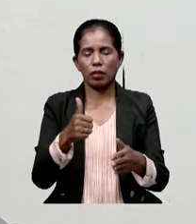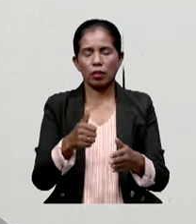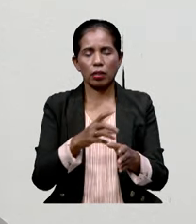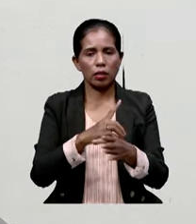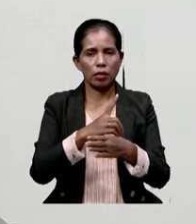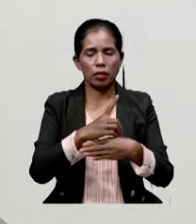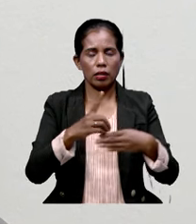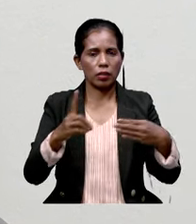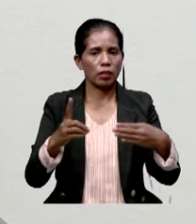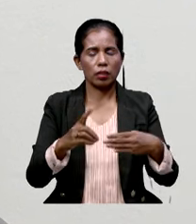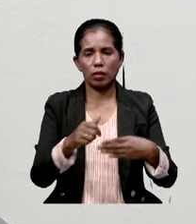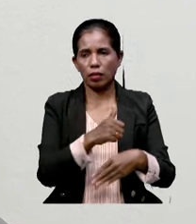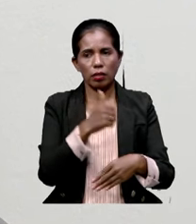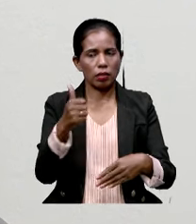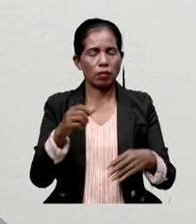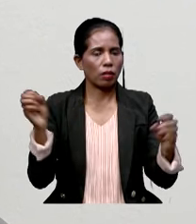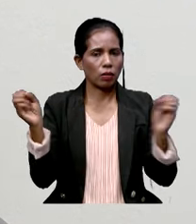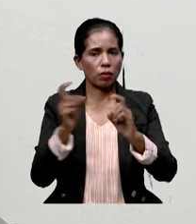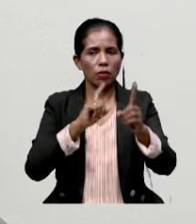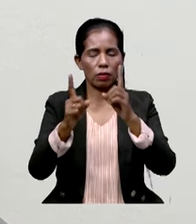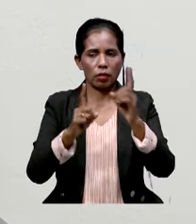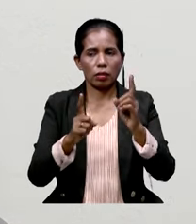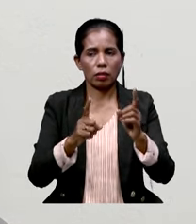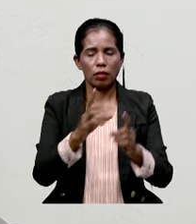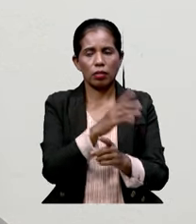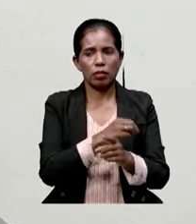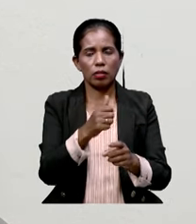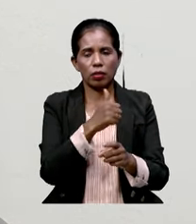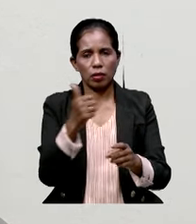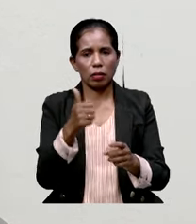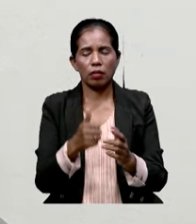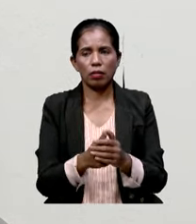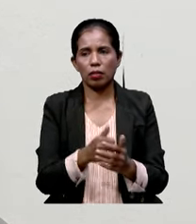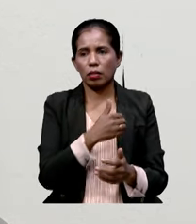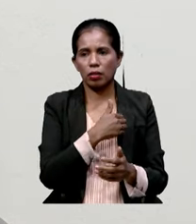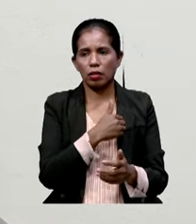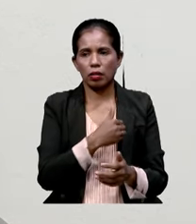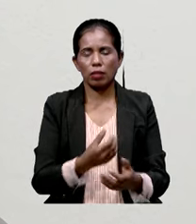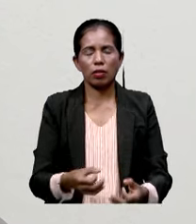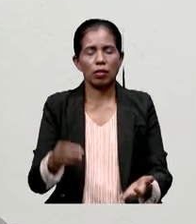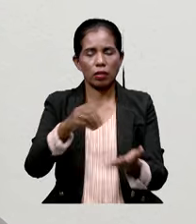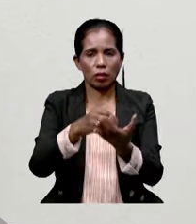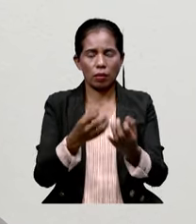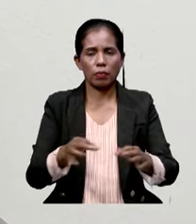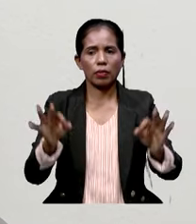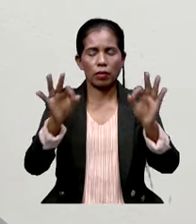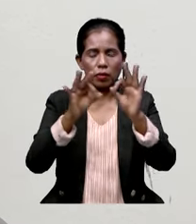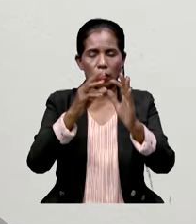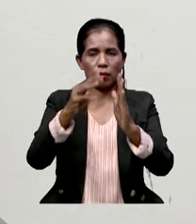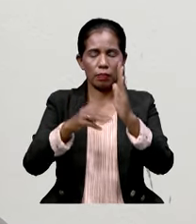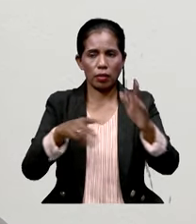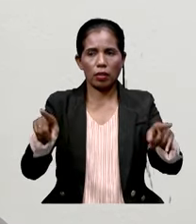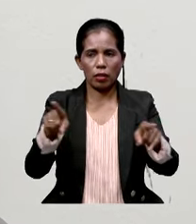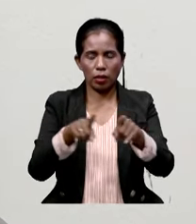dirigentes balon, figura pública balon, se dá o que for importância vai a papel média nesse